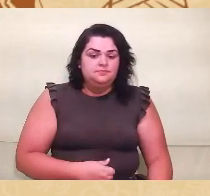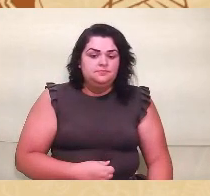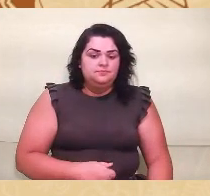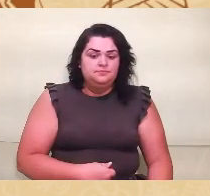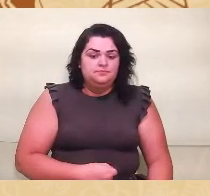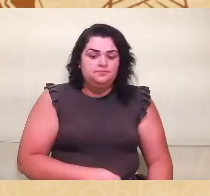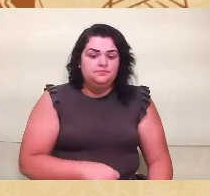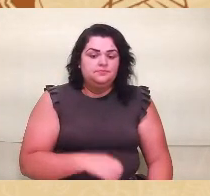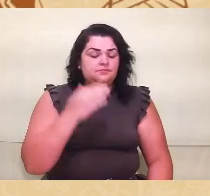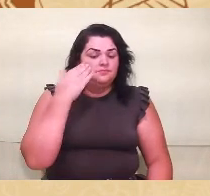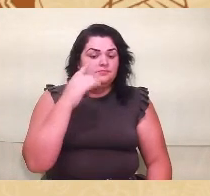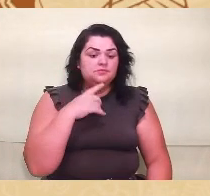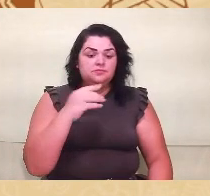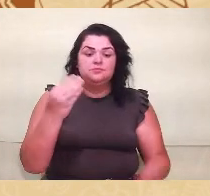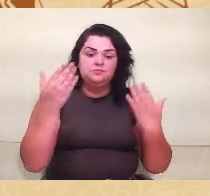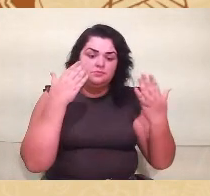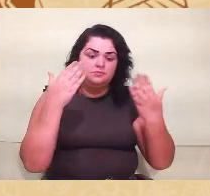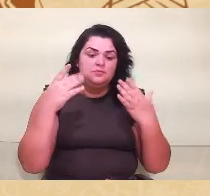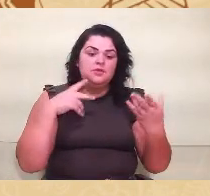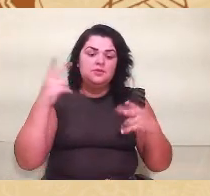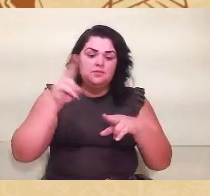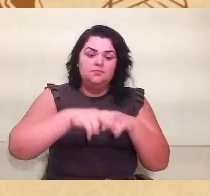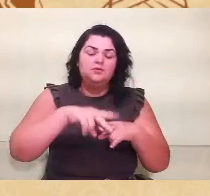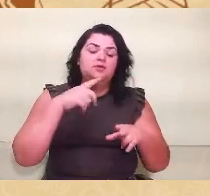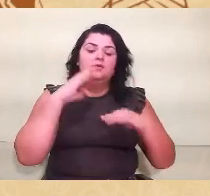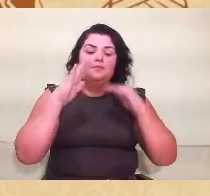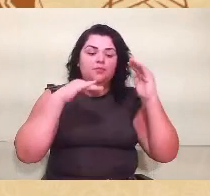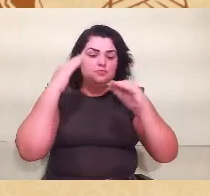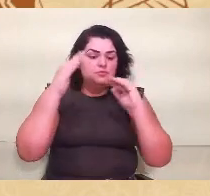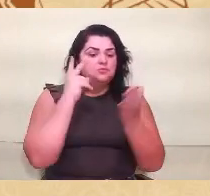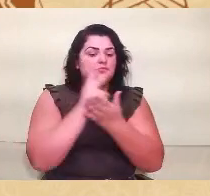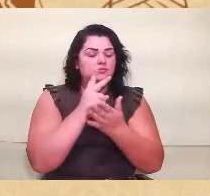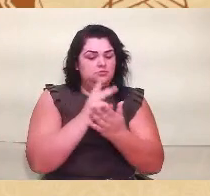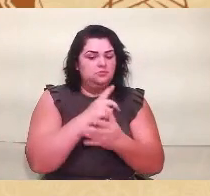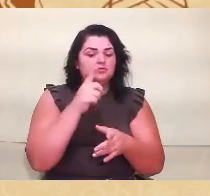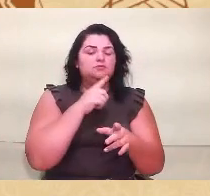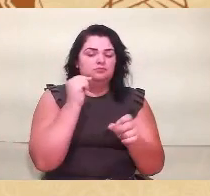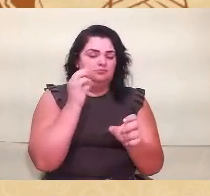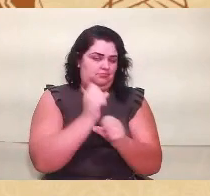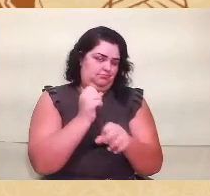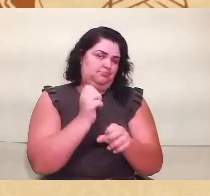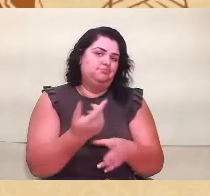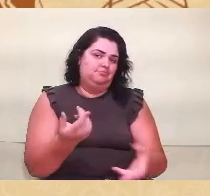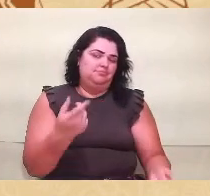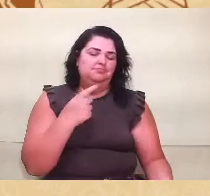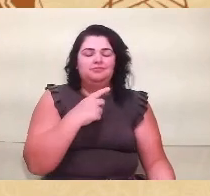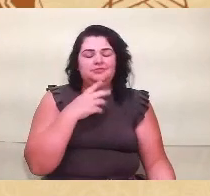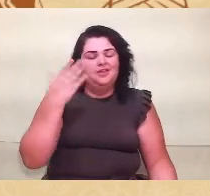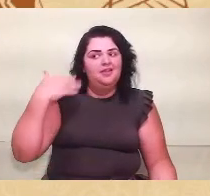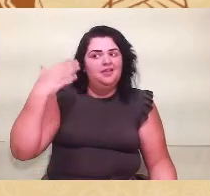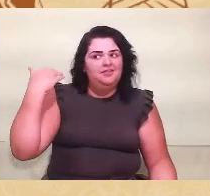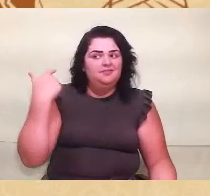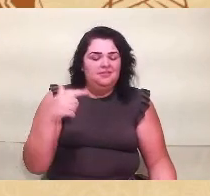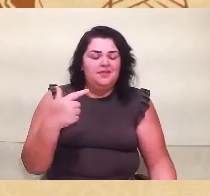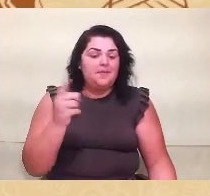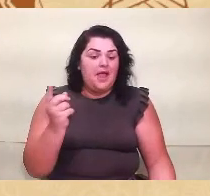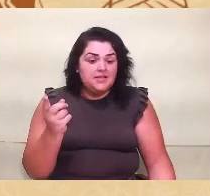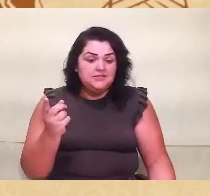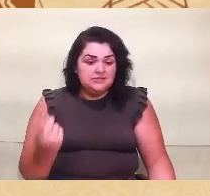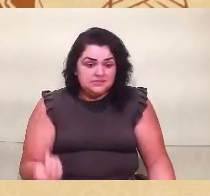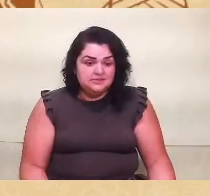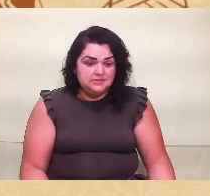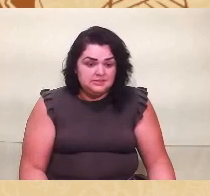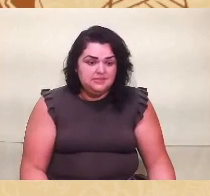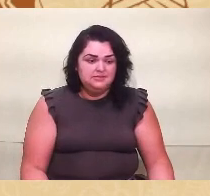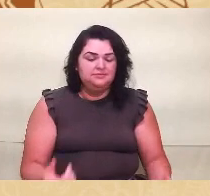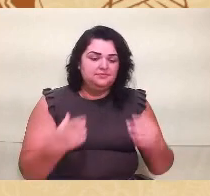os manicômios como as prisões são uma produção do capitalismo, assim, não que não existissem antes, mas do jeito